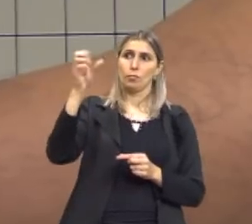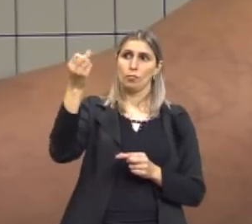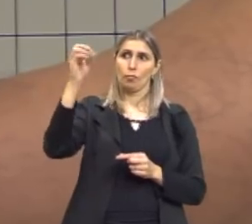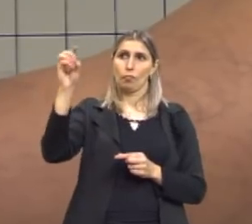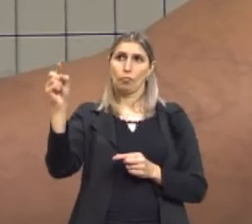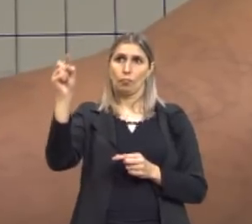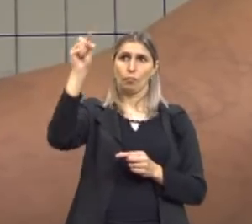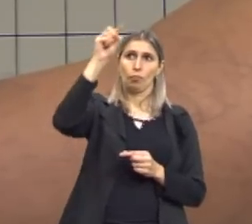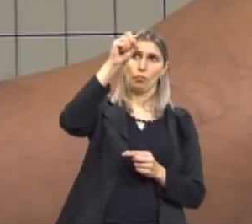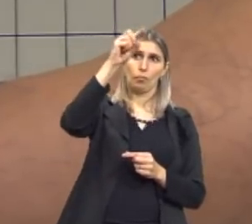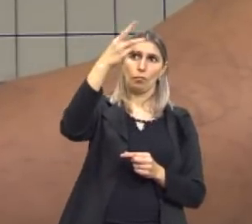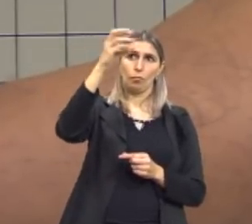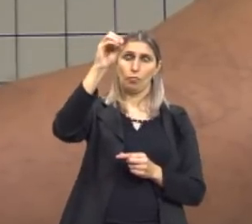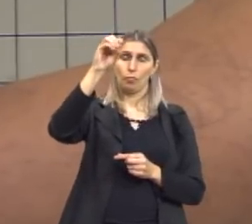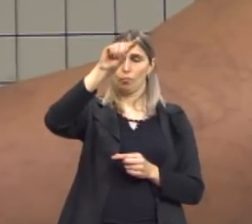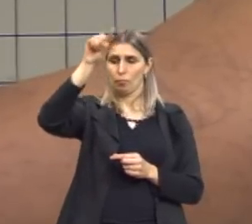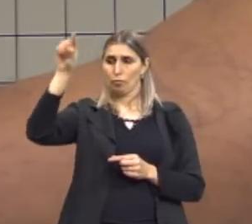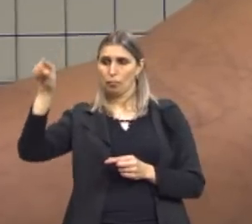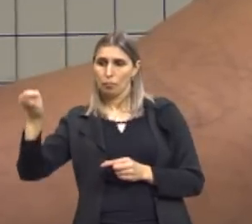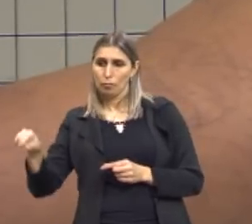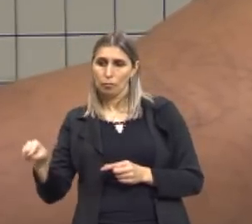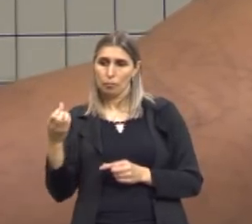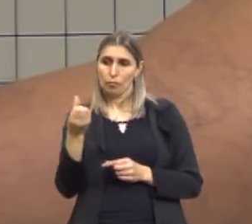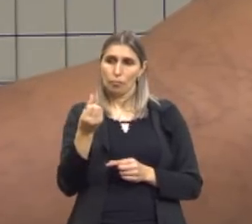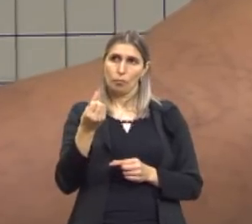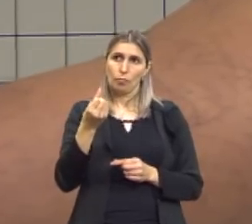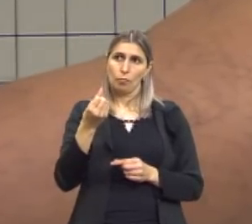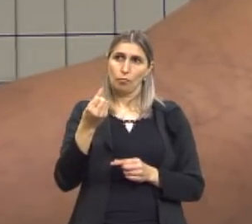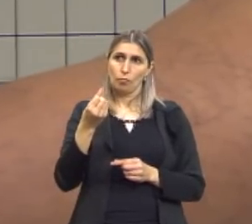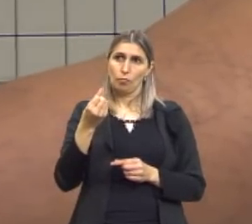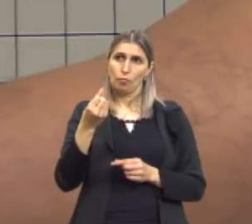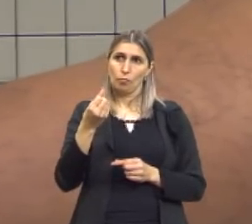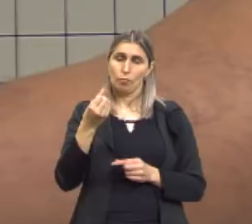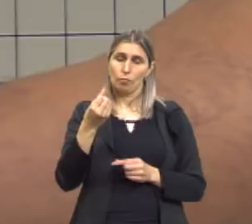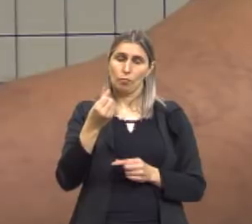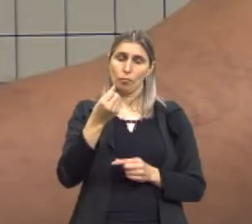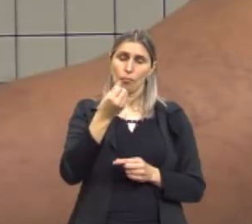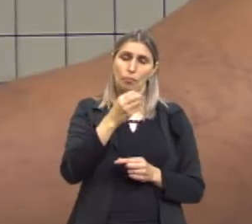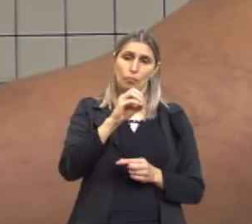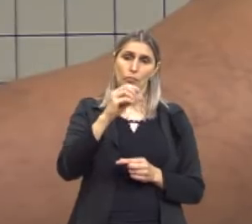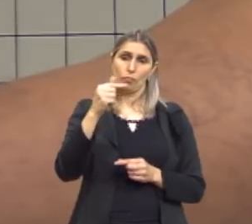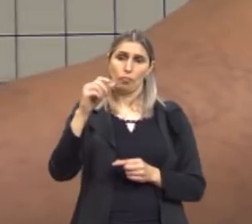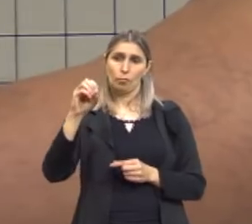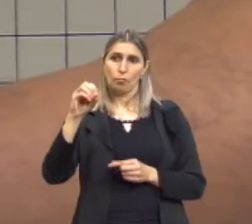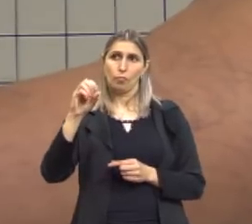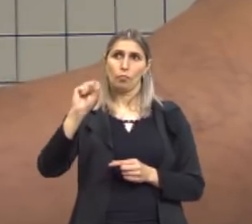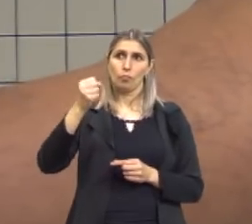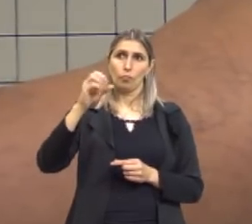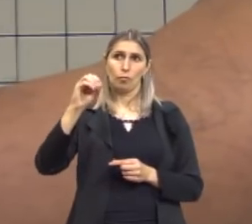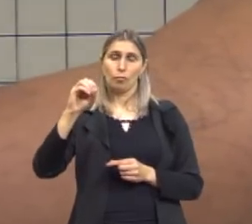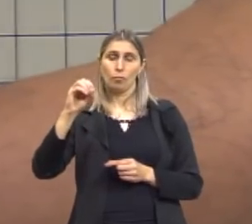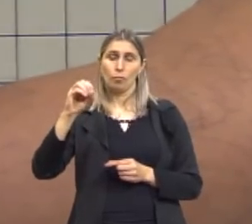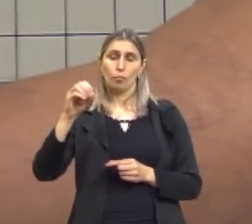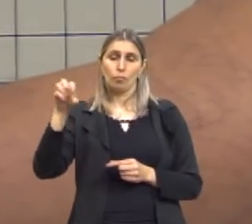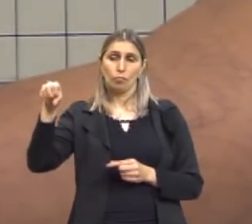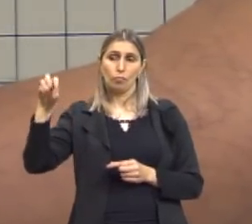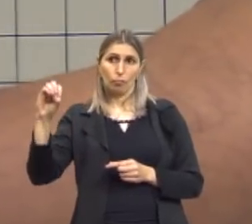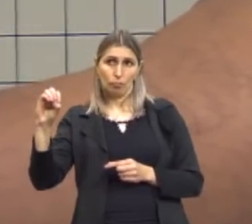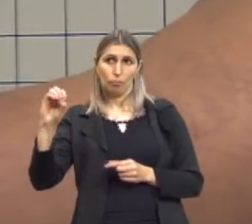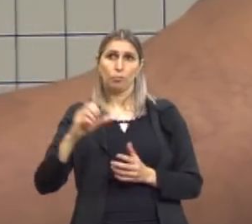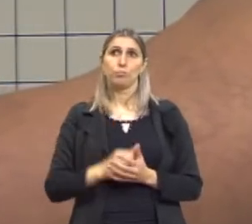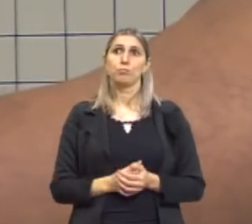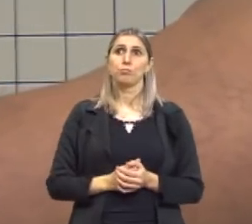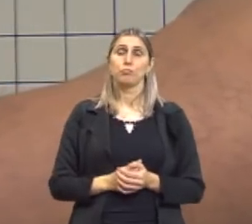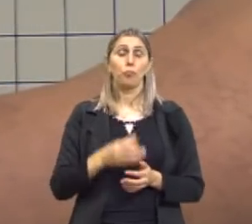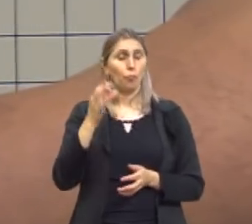normal, 60, 70, 80, 90, 10, 20, 30, 30 graus, certo?